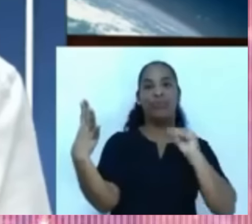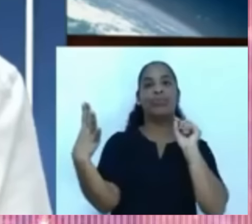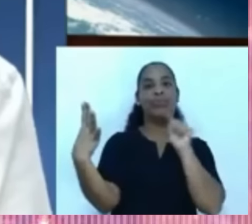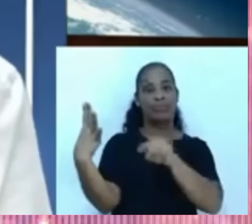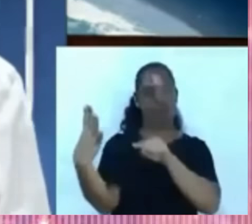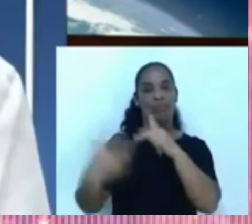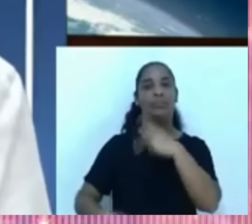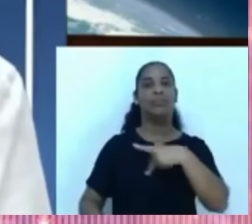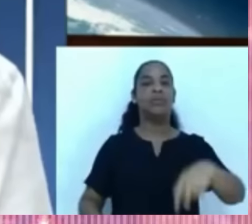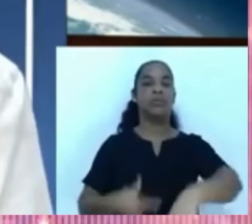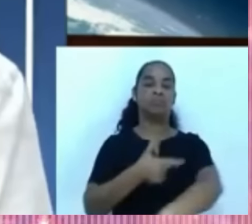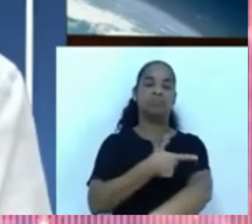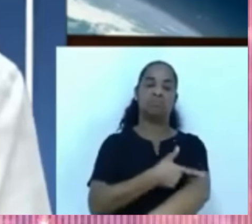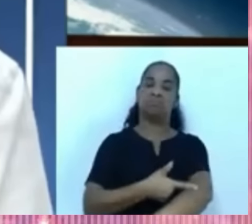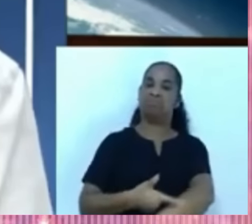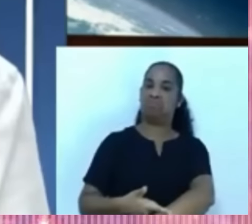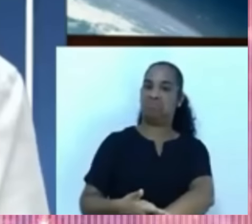da